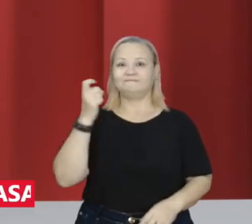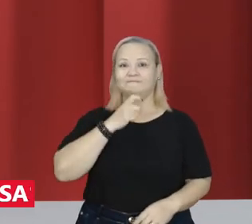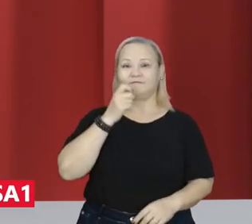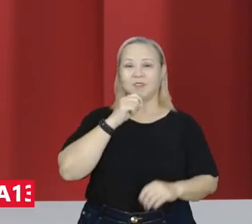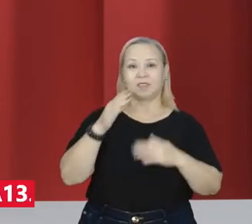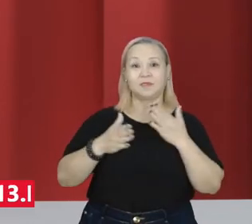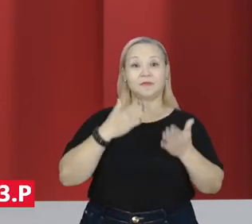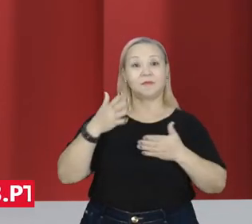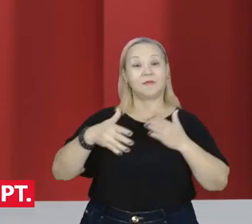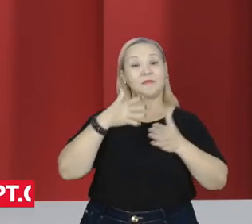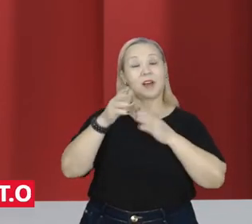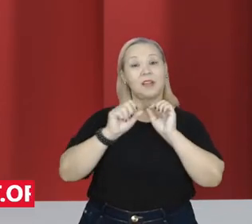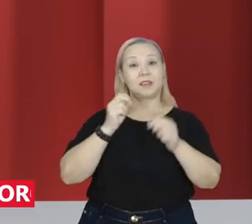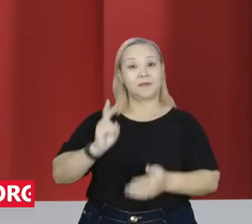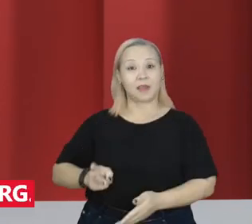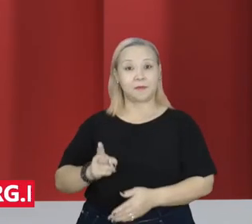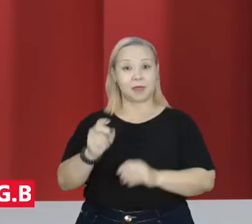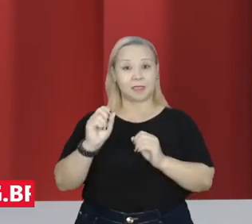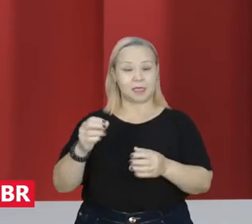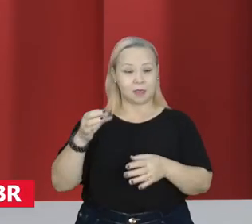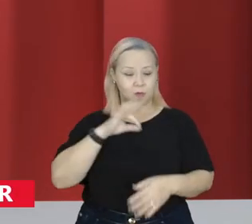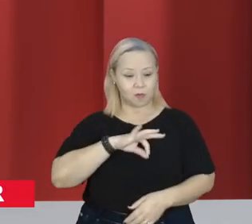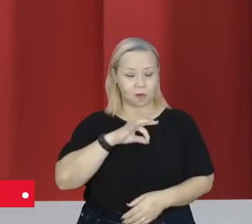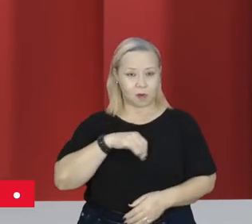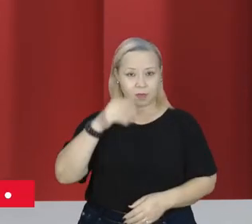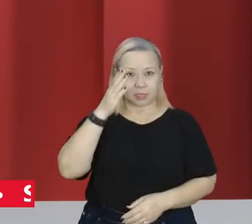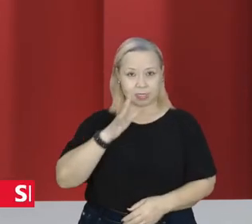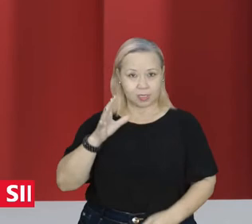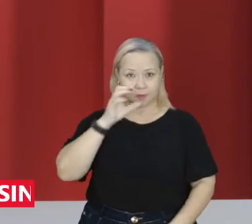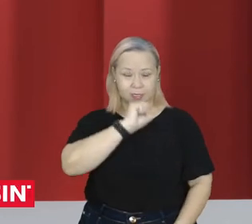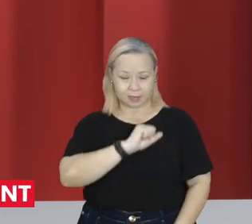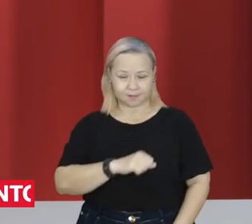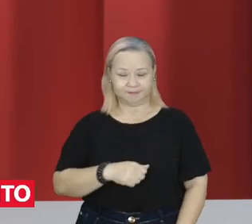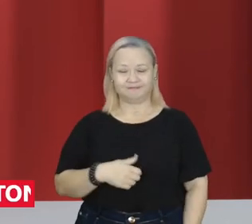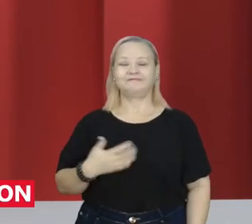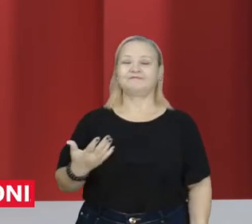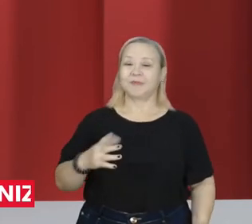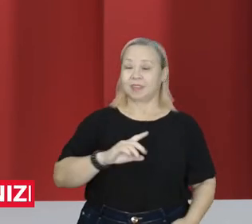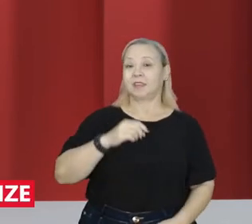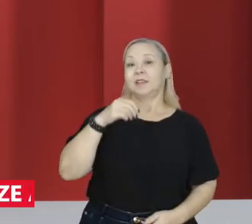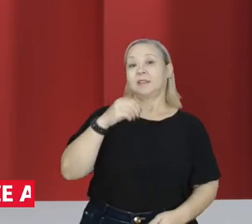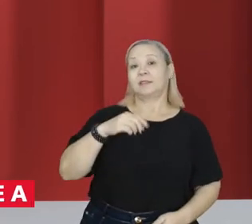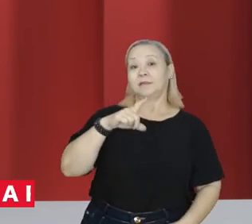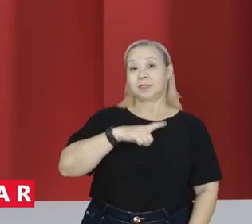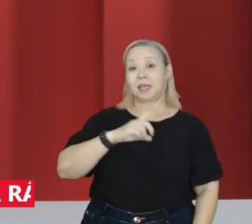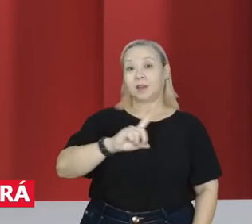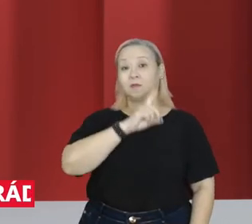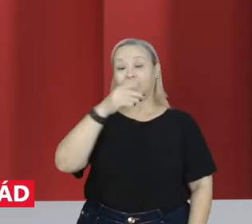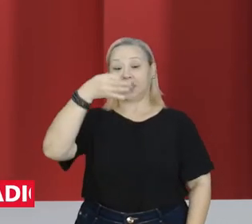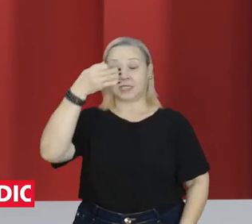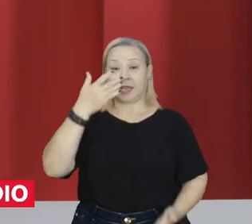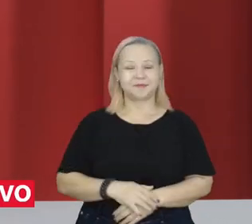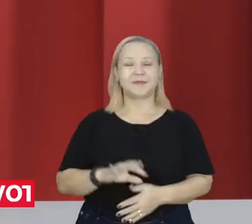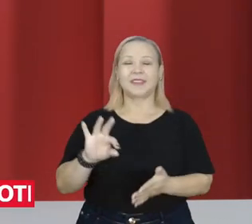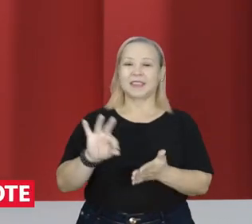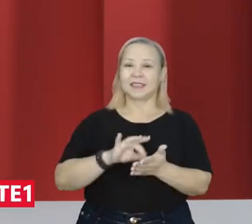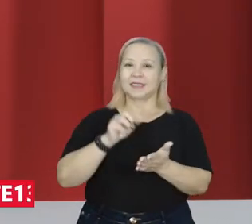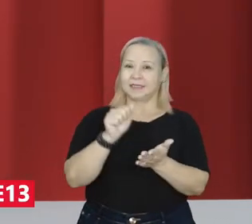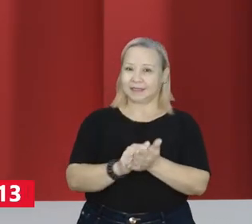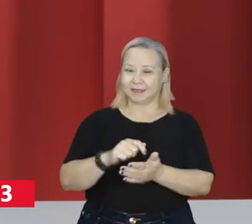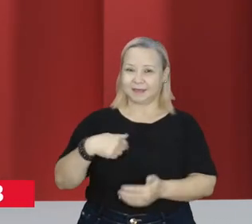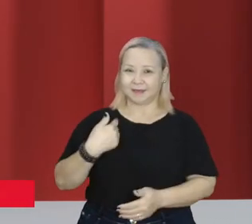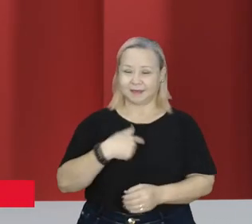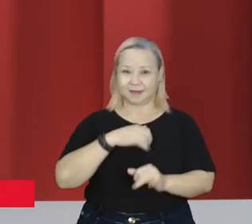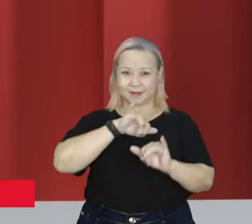que o benefício tem data para acabar, né? É logo ali em dezembro deste ano. E só Lula garante a continuidade do pagamento. Isso agora,